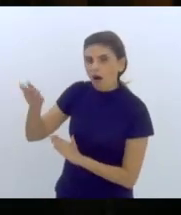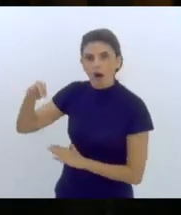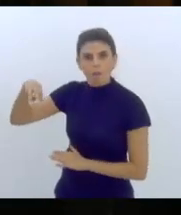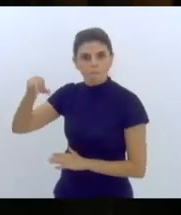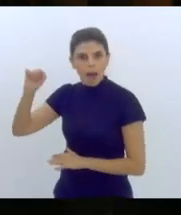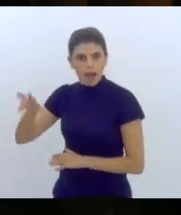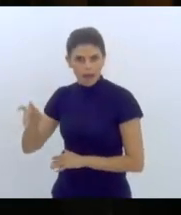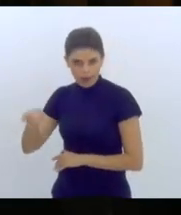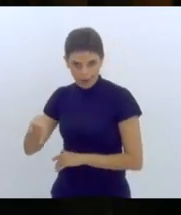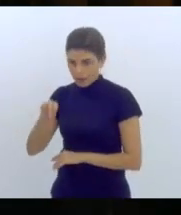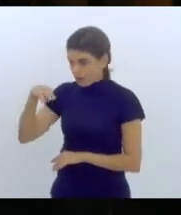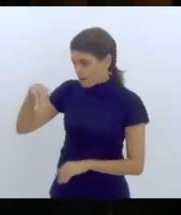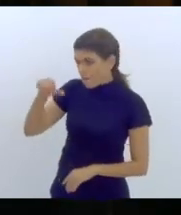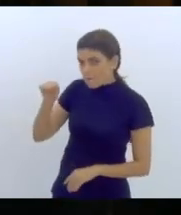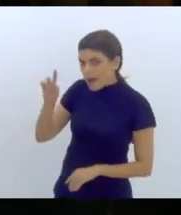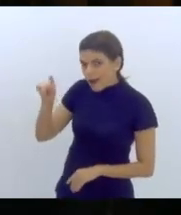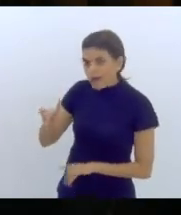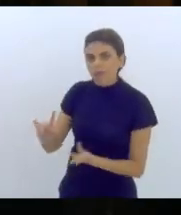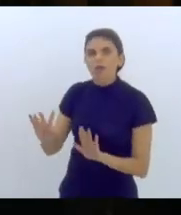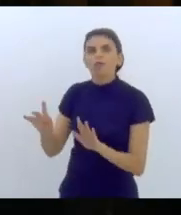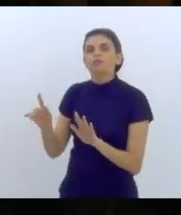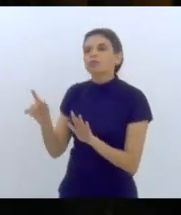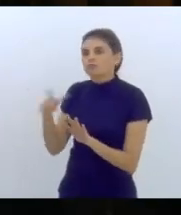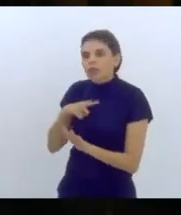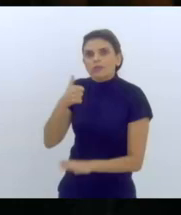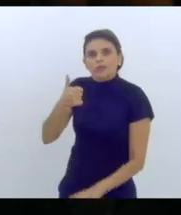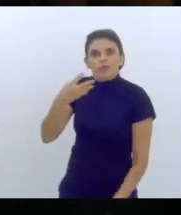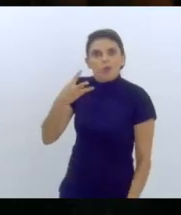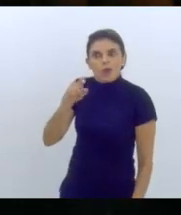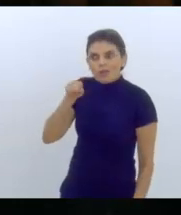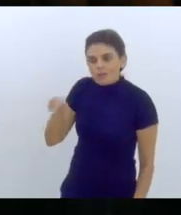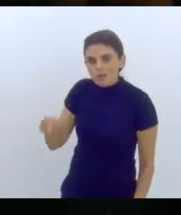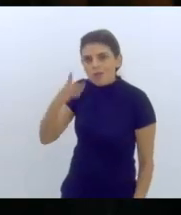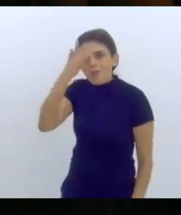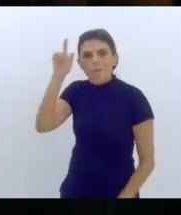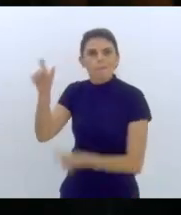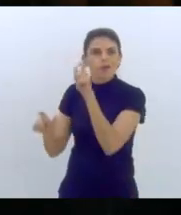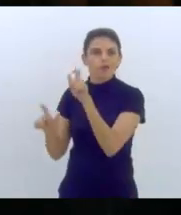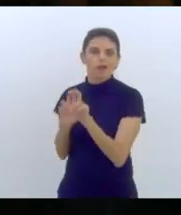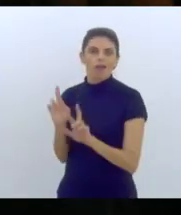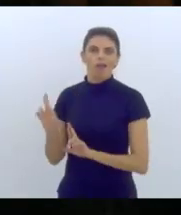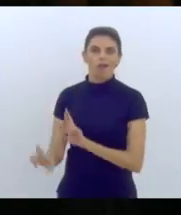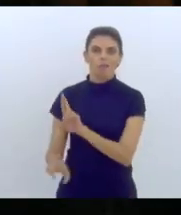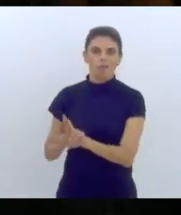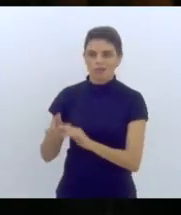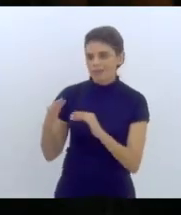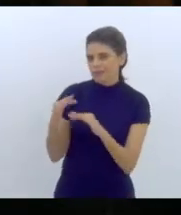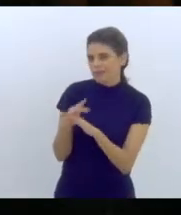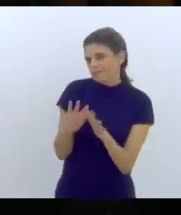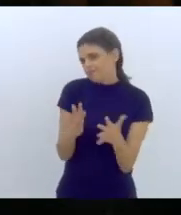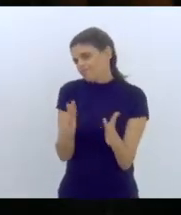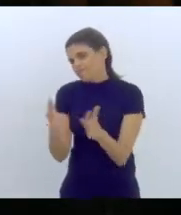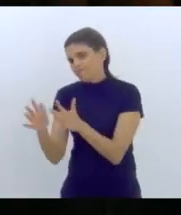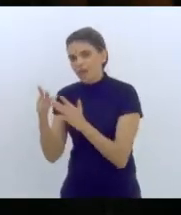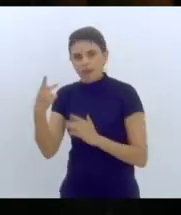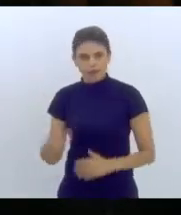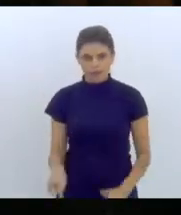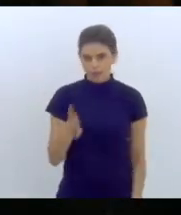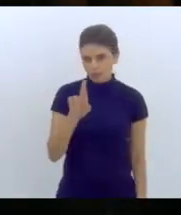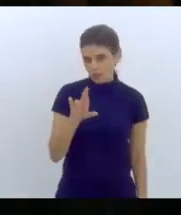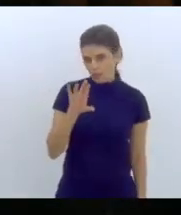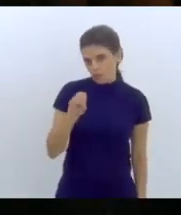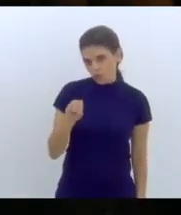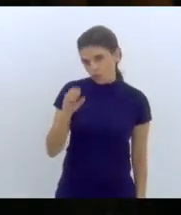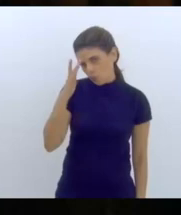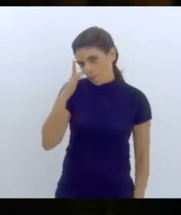só para a Maré, já valeria, sabe por quê? 140 mil moradores é o que representam a cidade média daqui do Rio de Janeiro, em termos